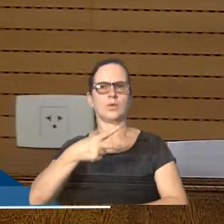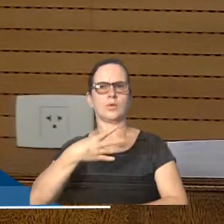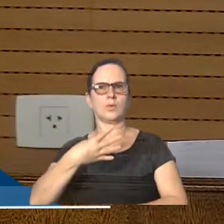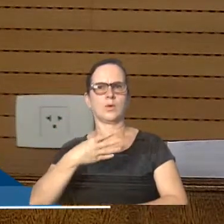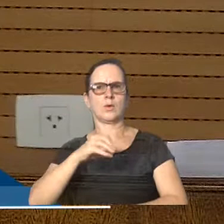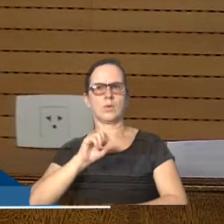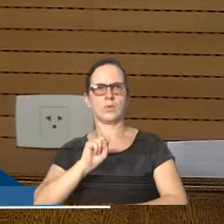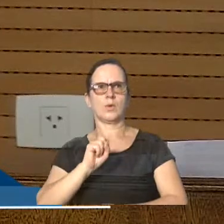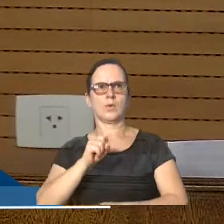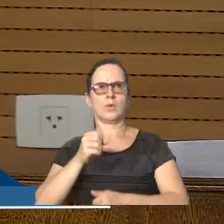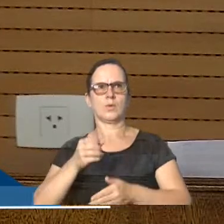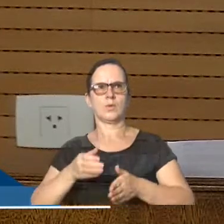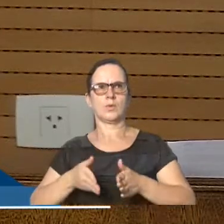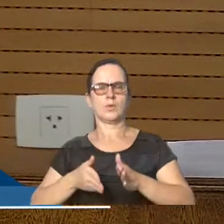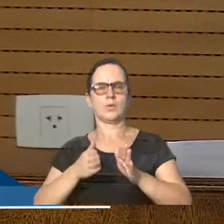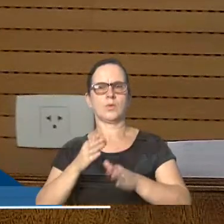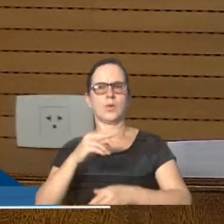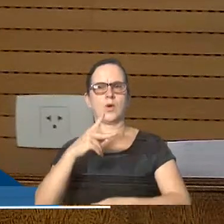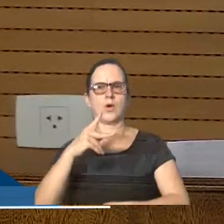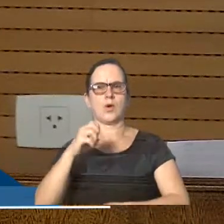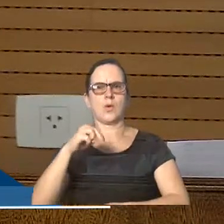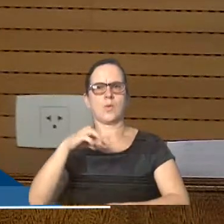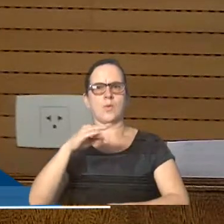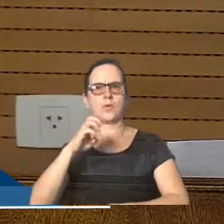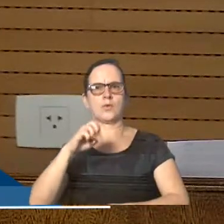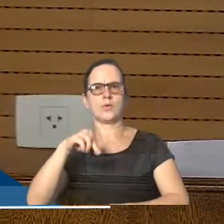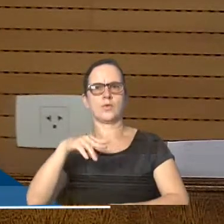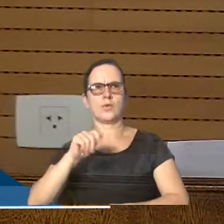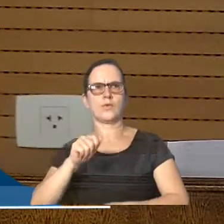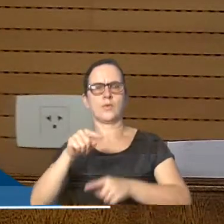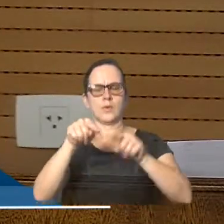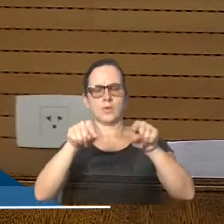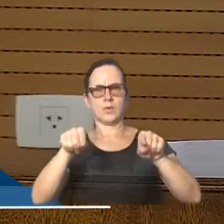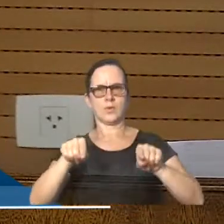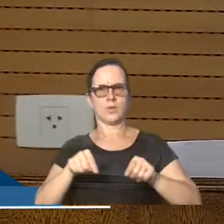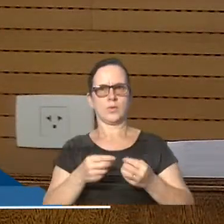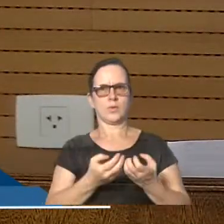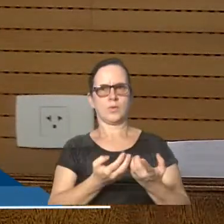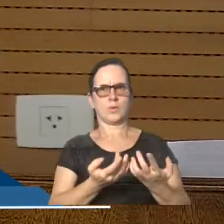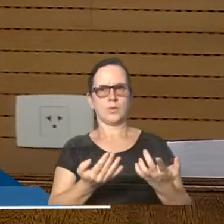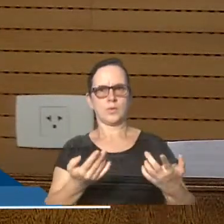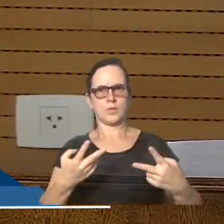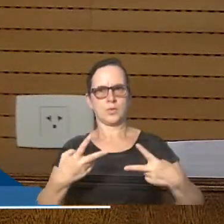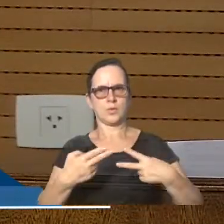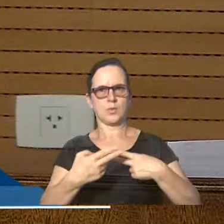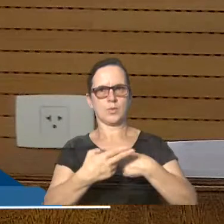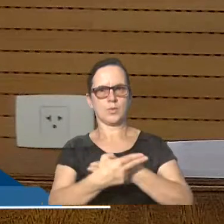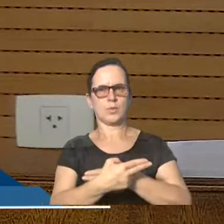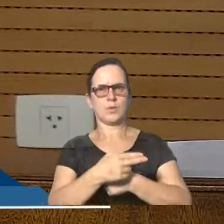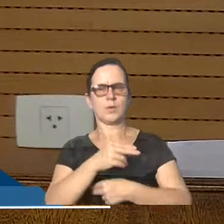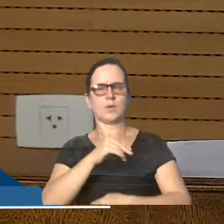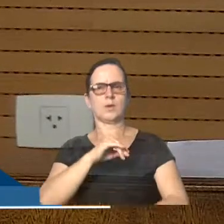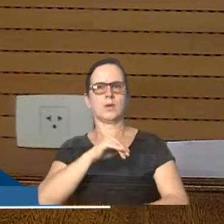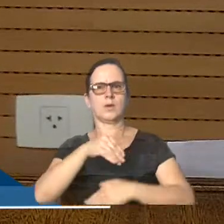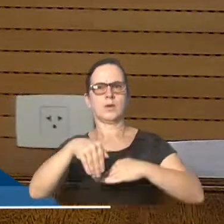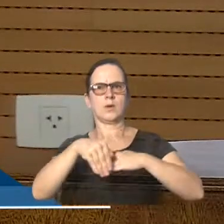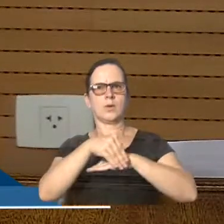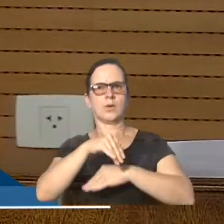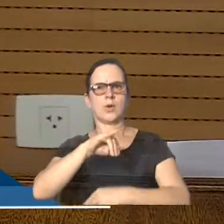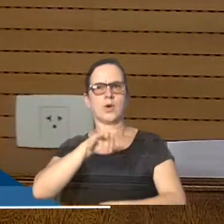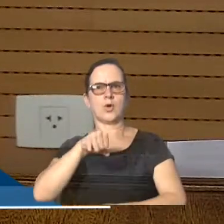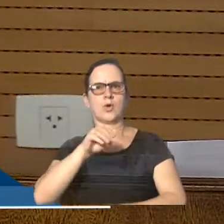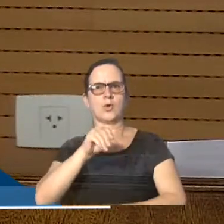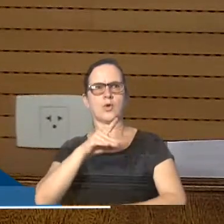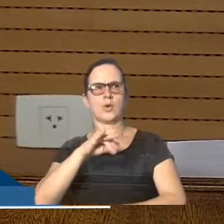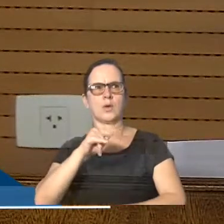Nova. Roçagem do mato em terreno ao lado da escola, localizado na rua José Carlos Menezes da Conceição, no Bolsão